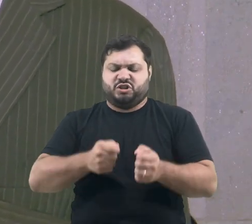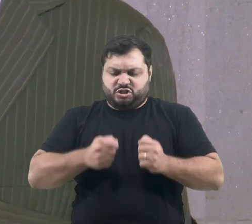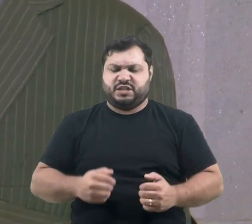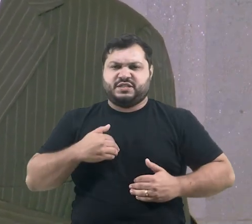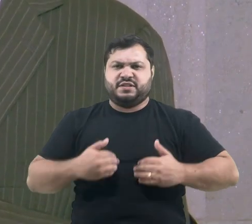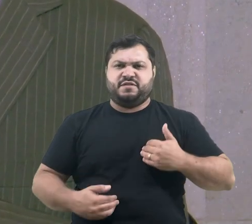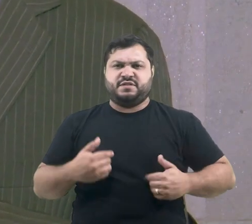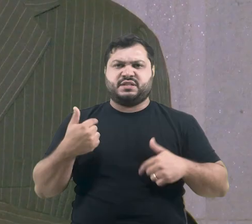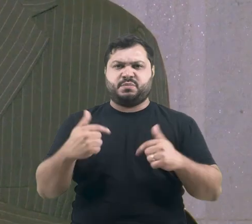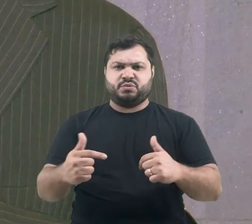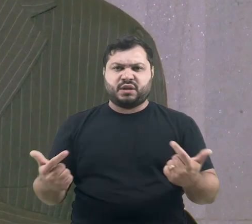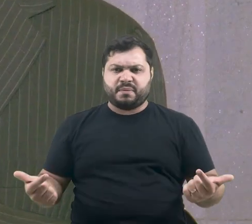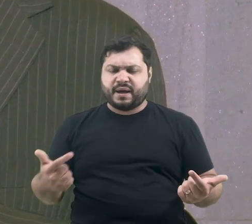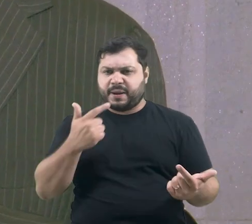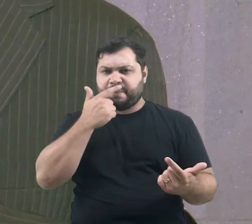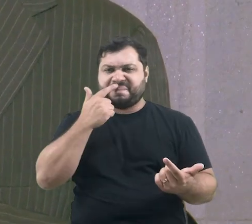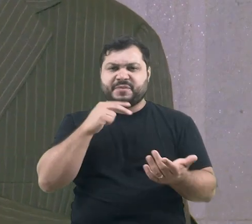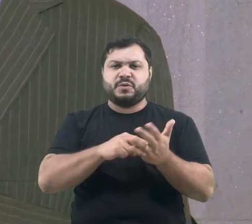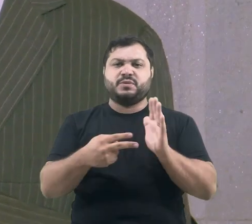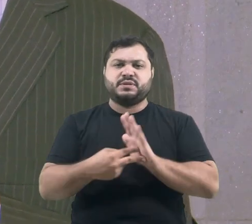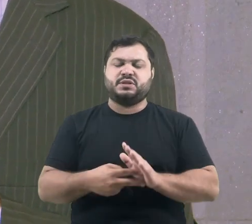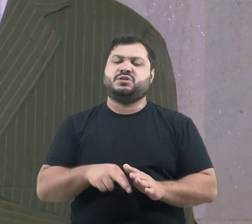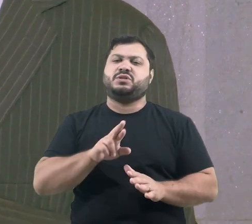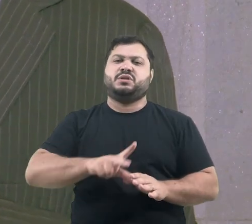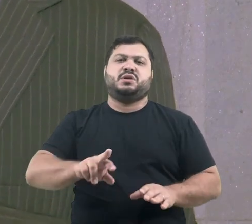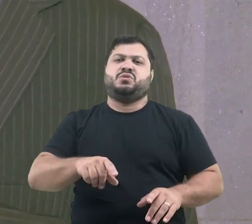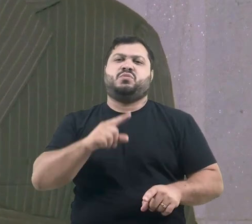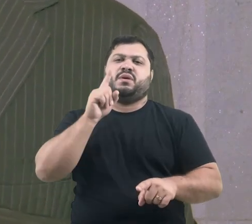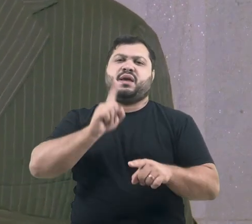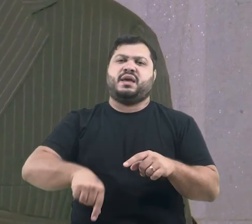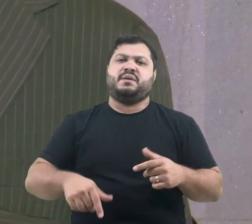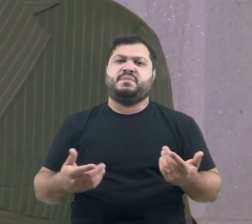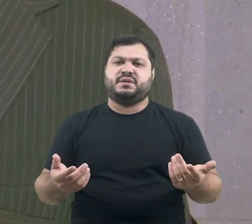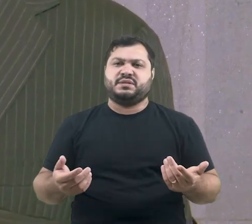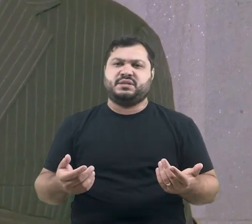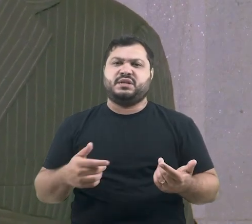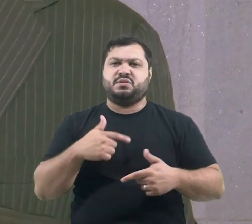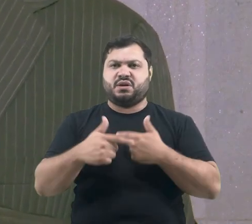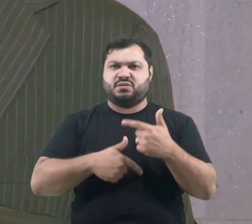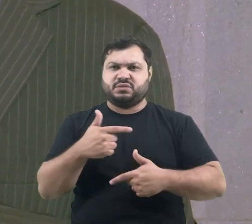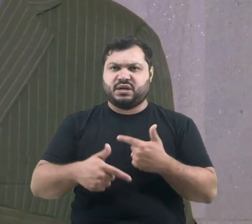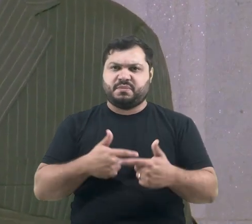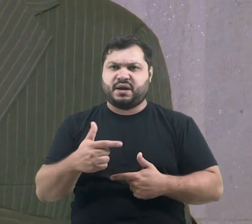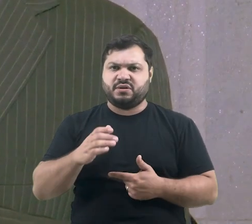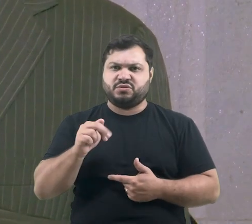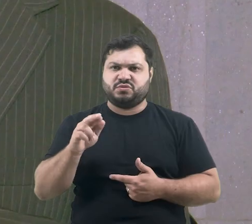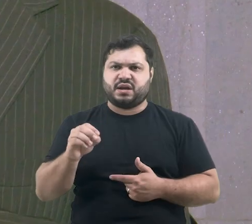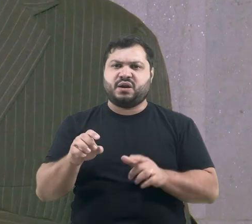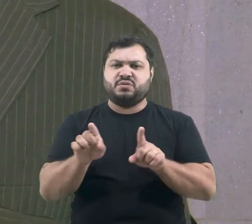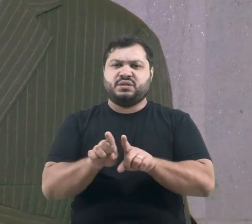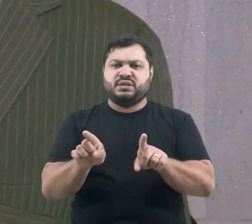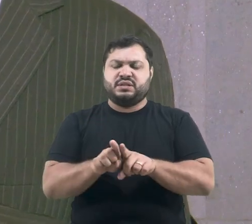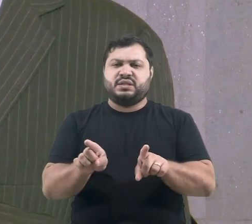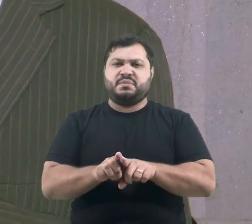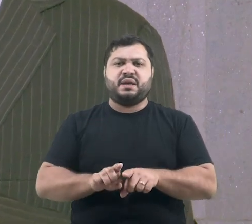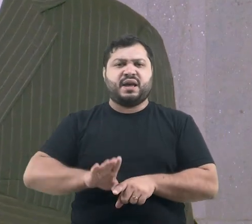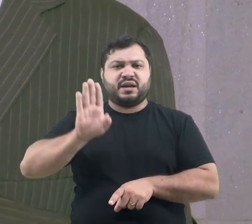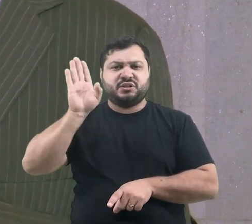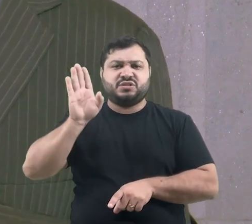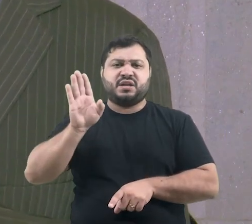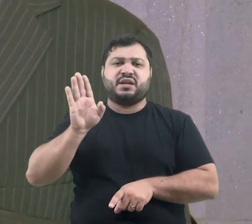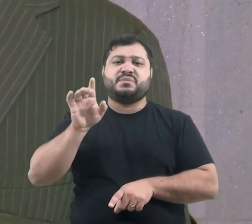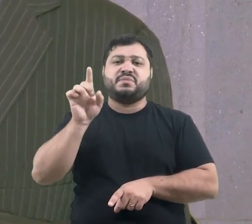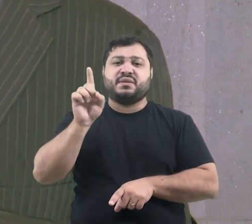rigidez física para o exercício de suas funções, ou seja, não seria um empecilho as atribuições do cargo. Além do mais,